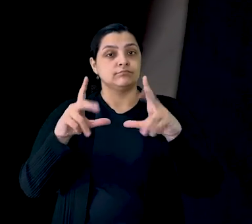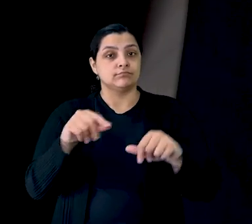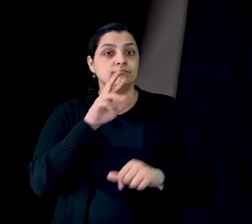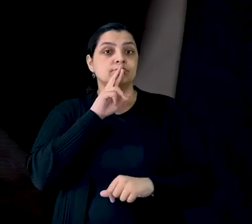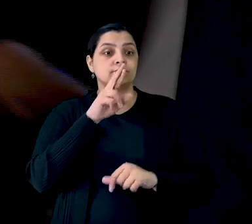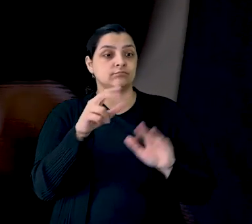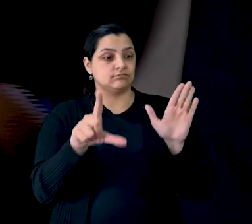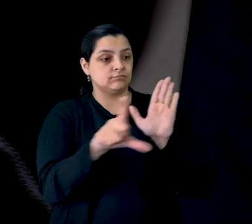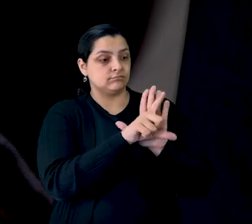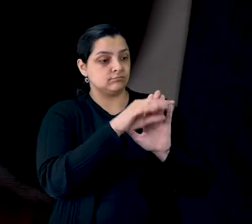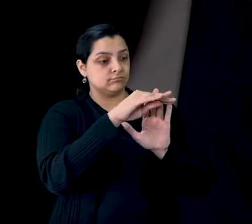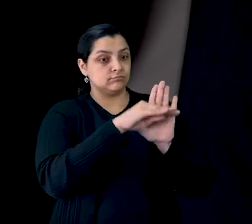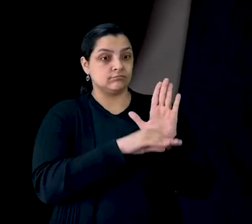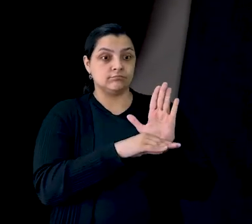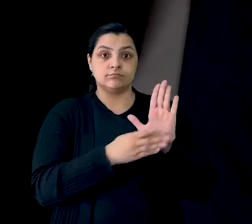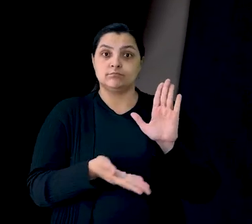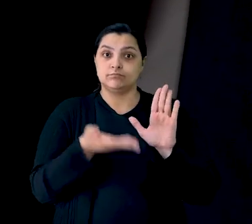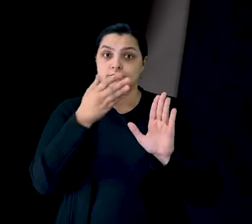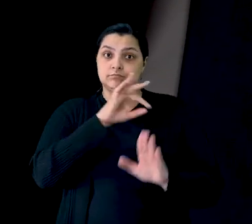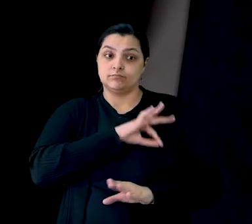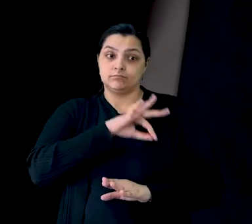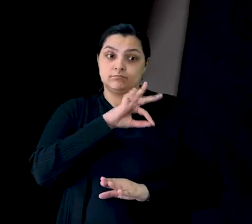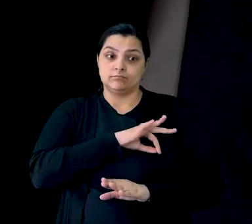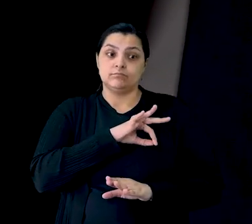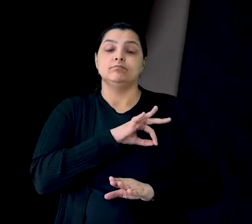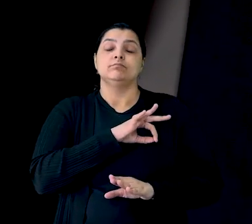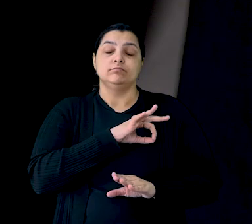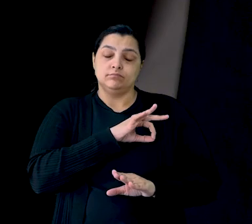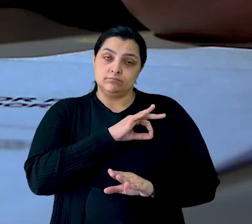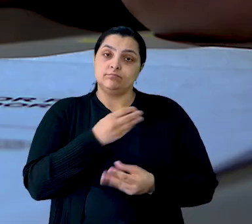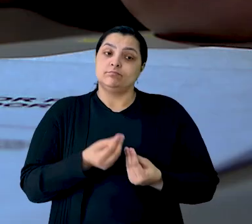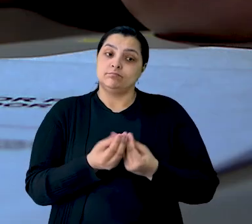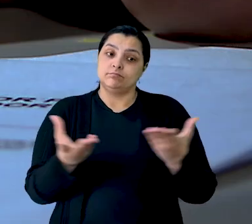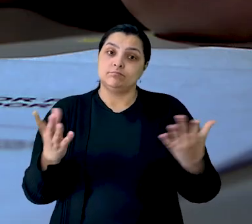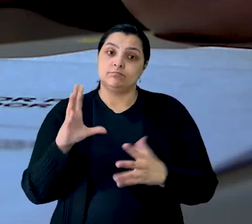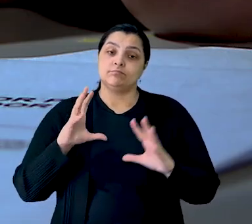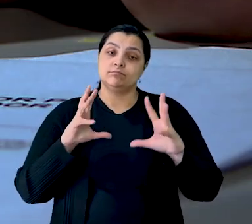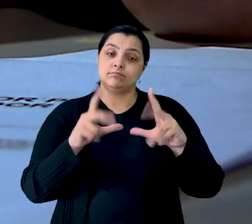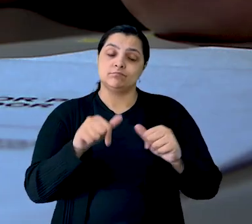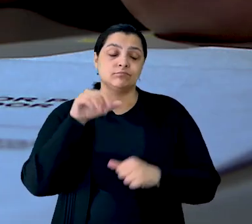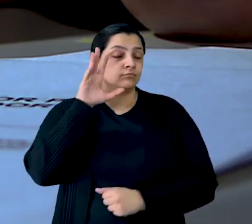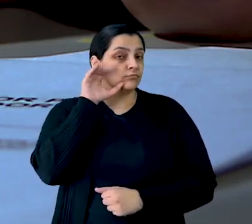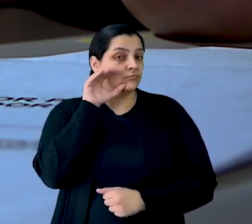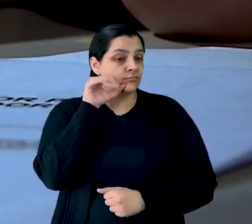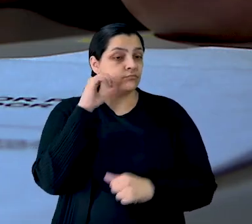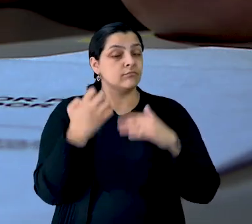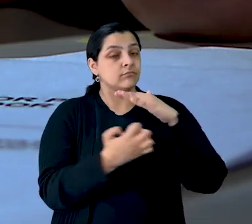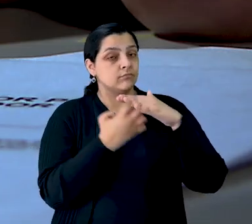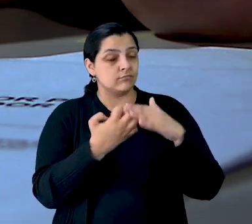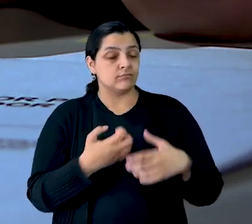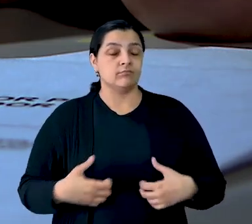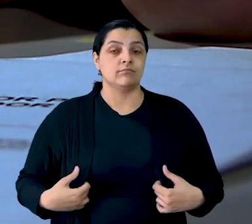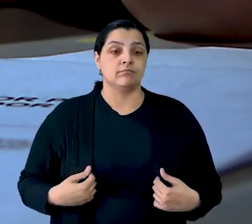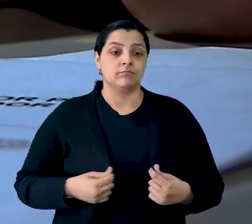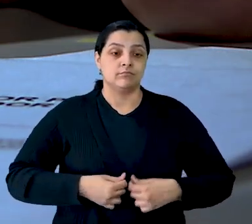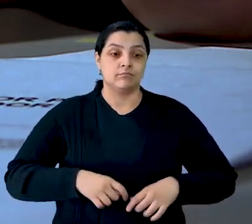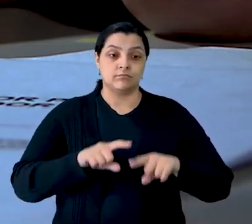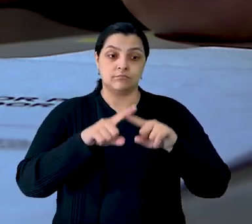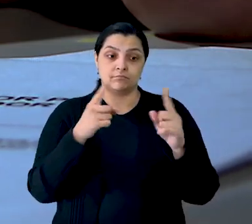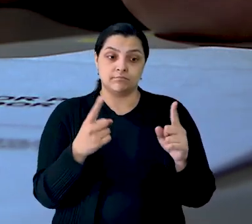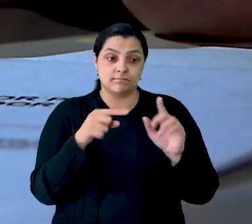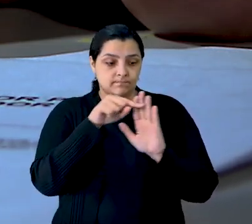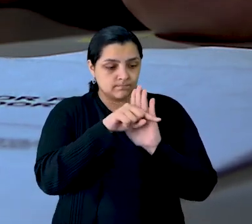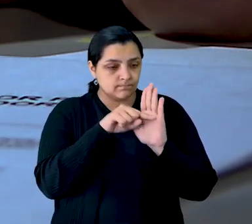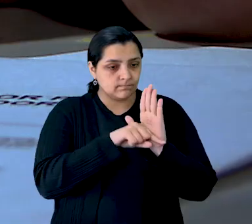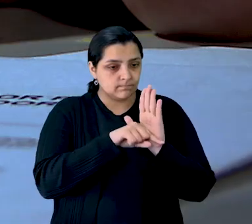para todos os efeitos legais e que o aumento salarial havia sido concedido a todos os empregados da empresa.